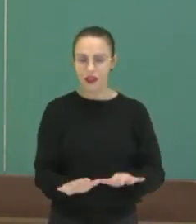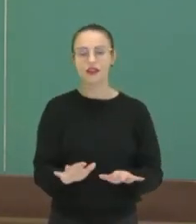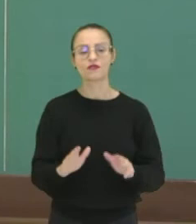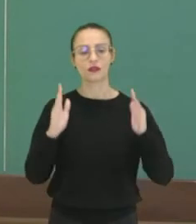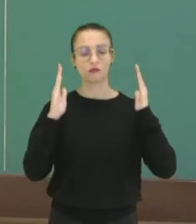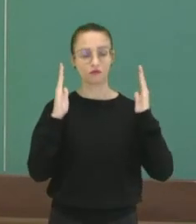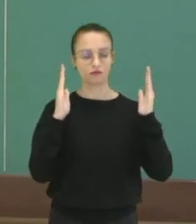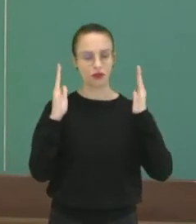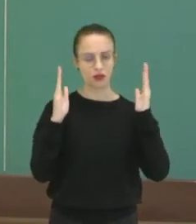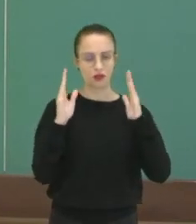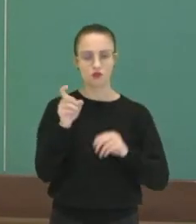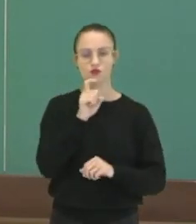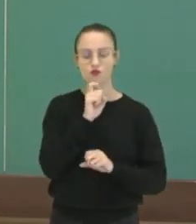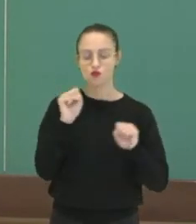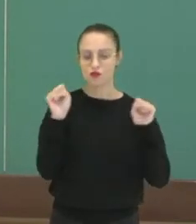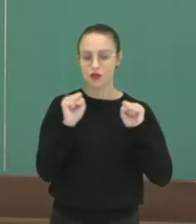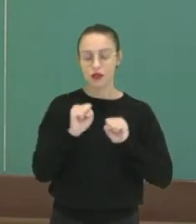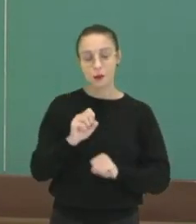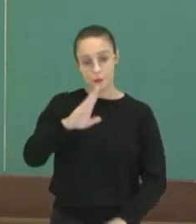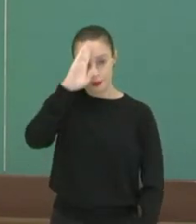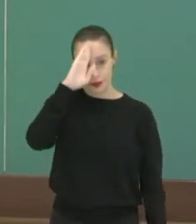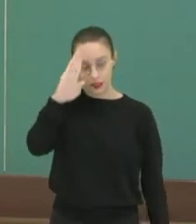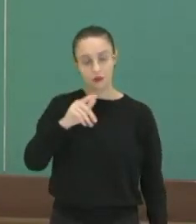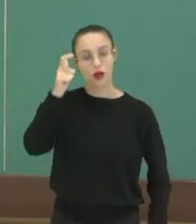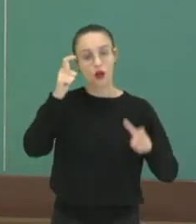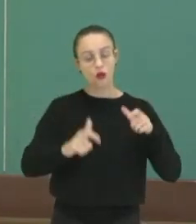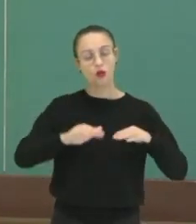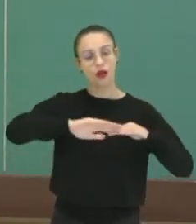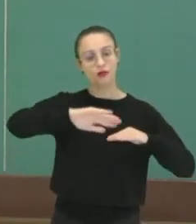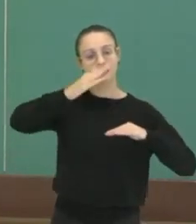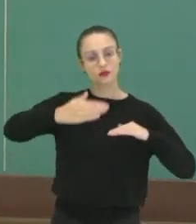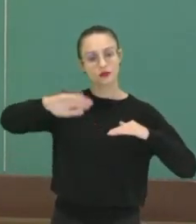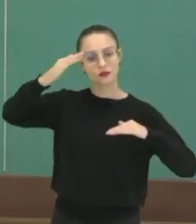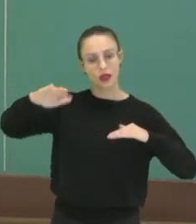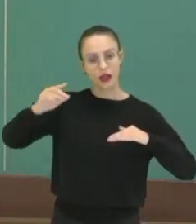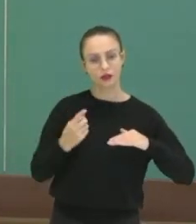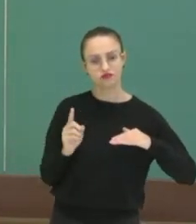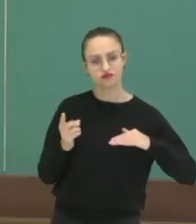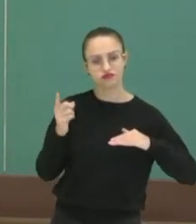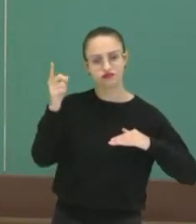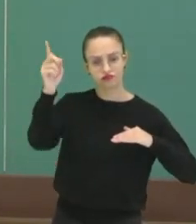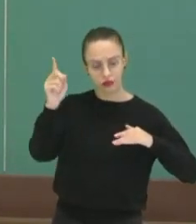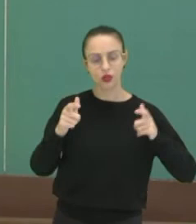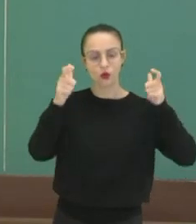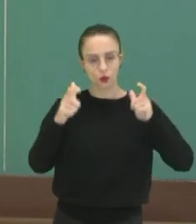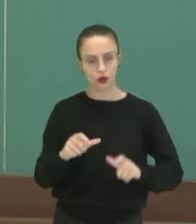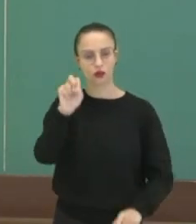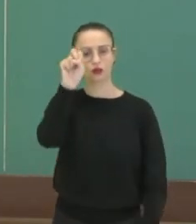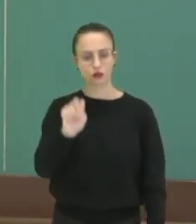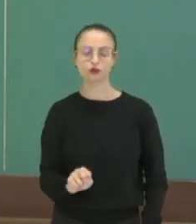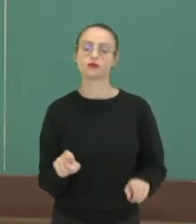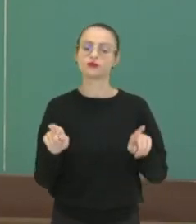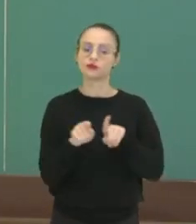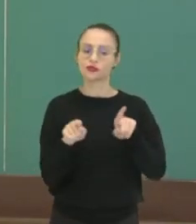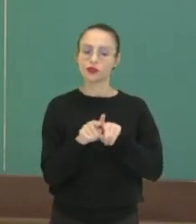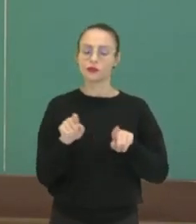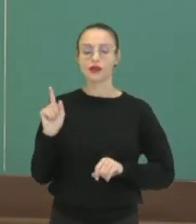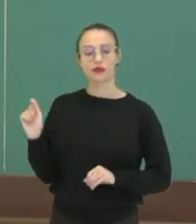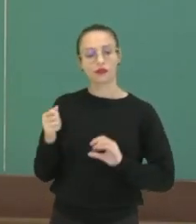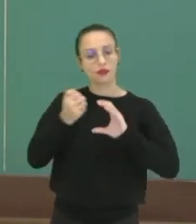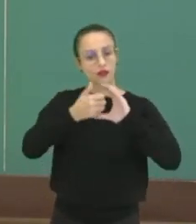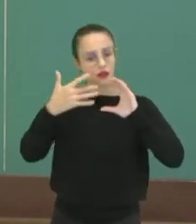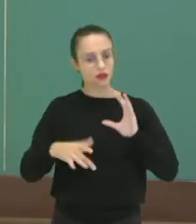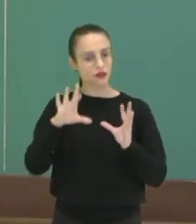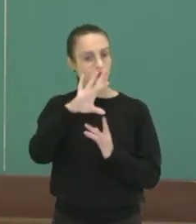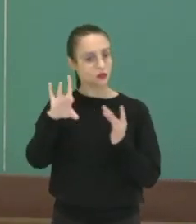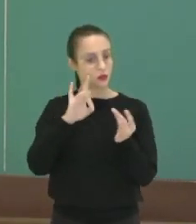período de inverno, principalmente nas regiões serranas de áreas mais elevadas da região sul. Então a gente tem uma característica